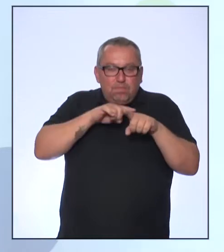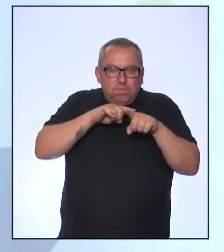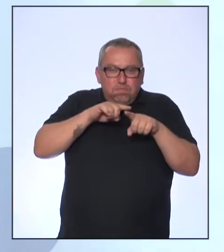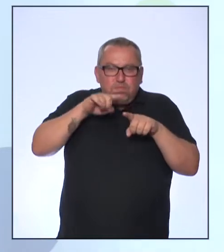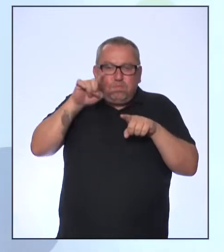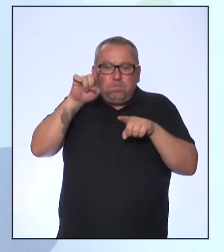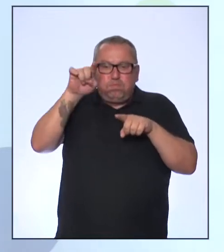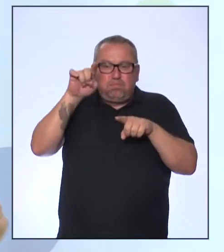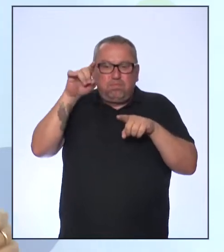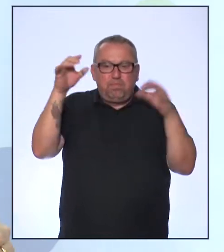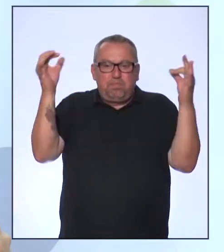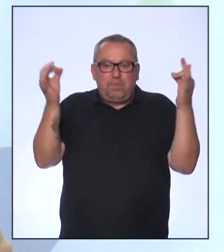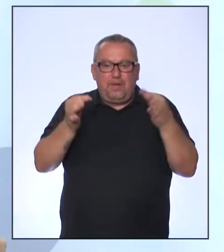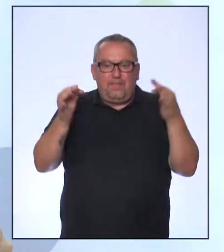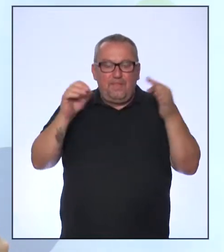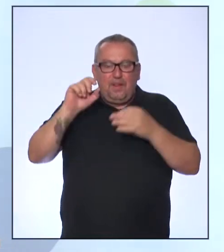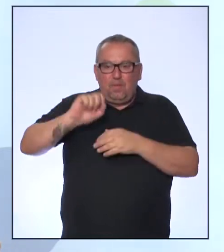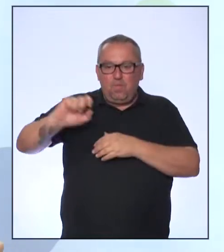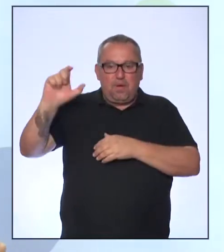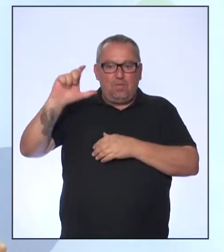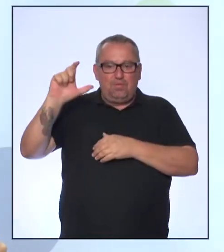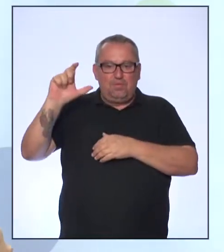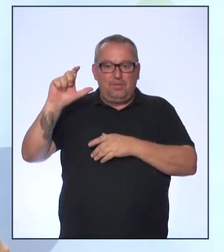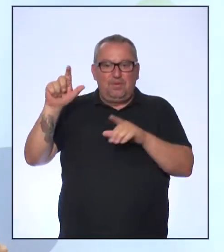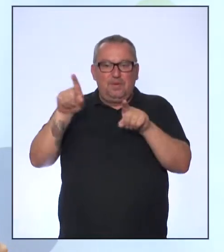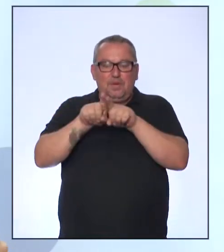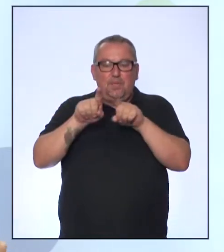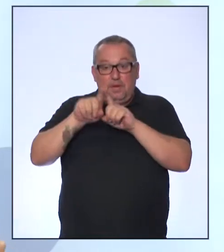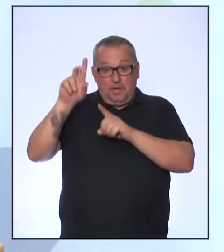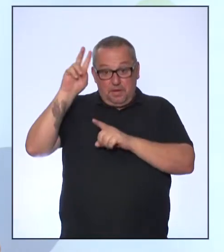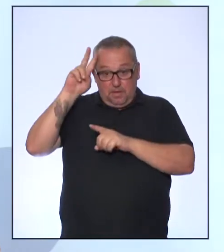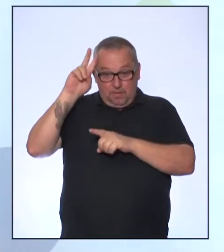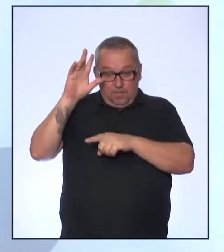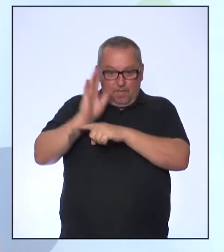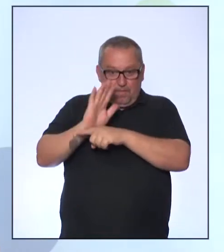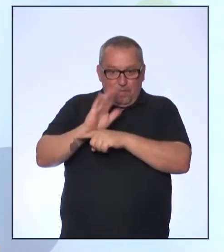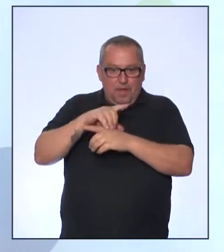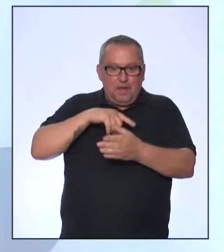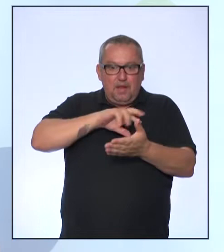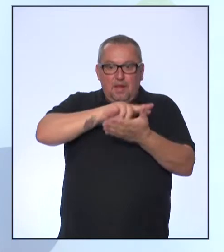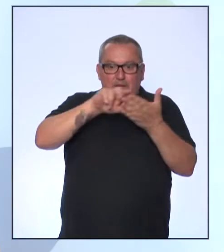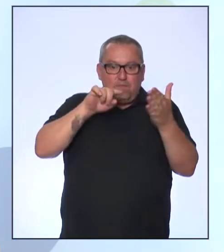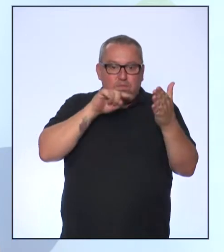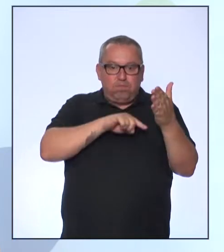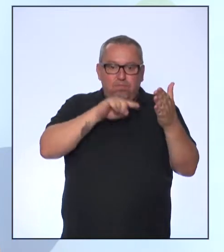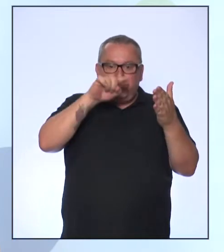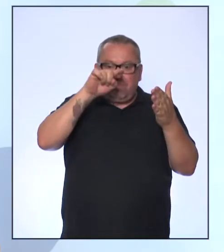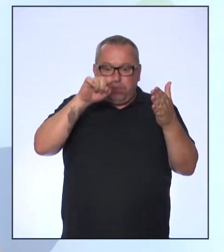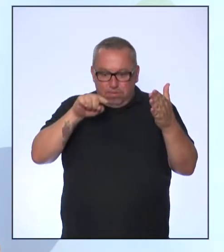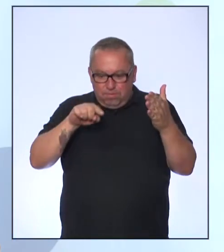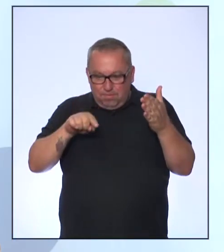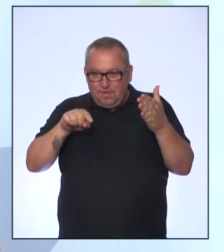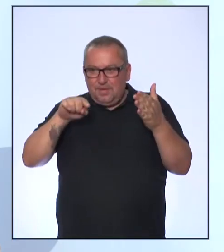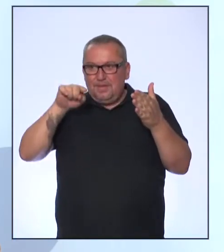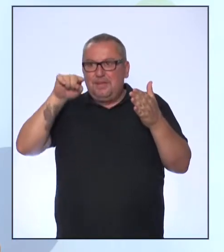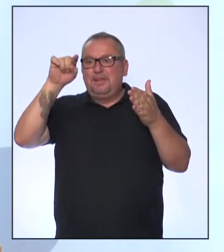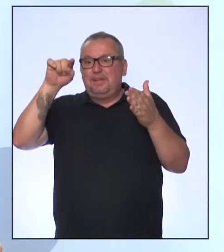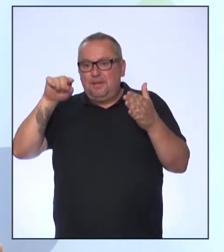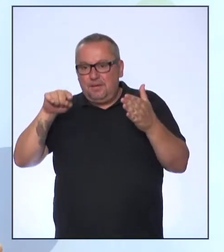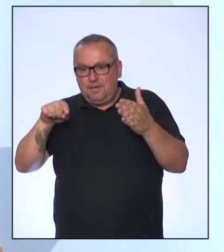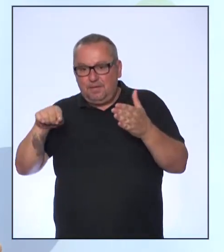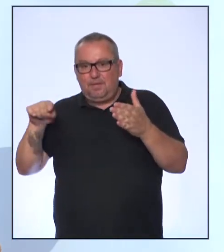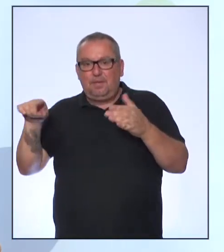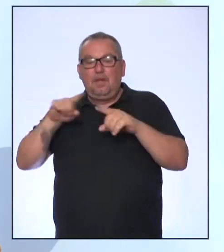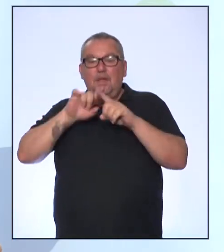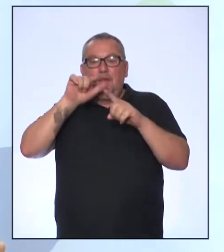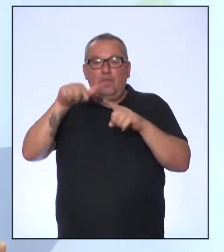E aí vale a pena lembrar que nas histórias cinematográficas você tem vários pontos altos, né? Você tem um ponto alto, depois desse momento